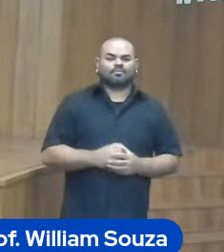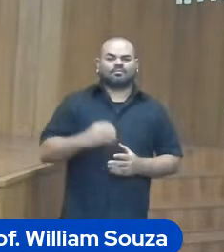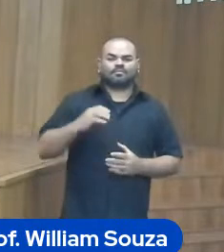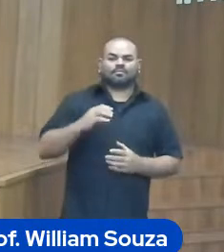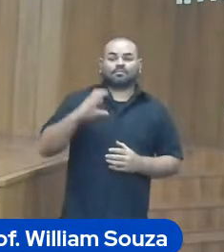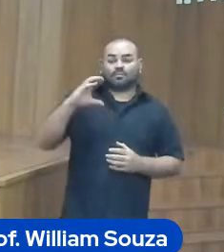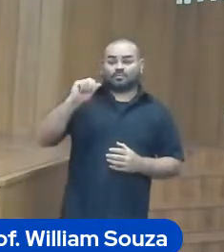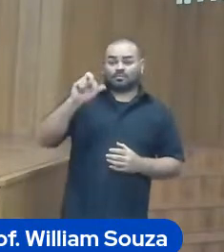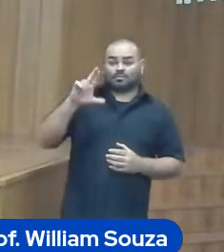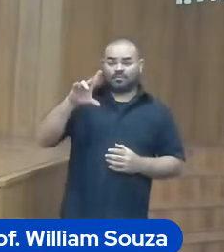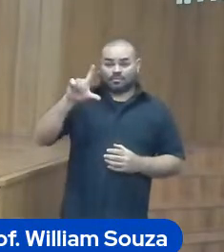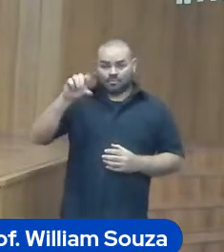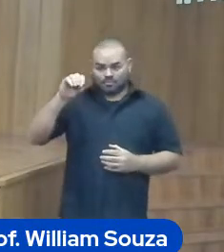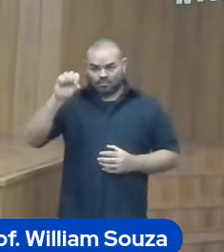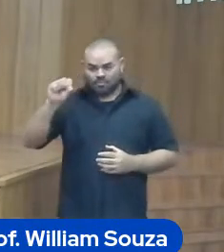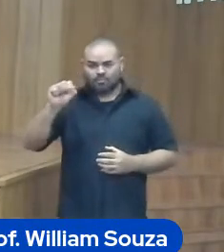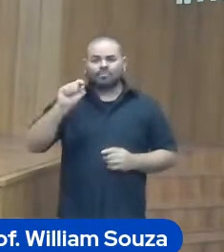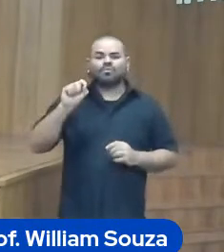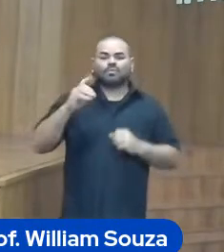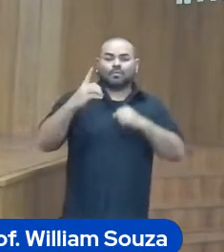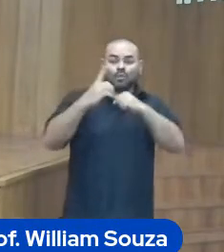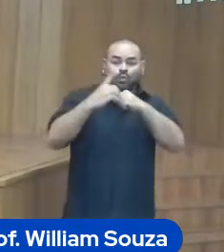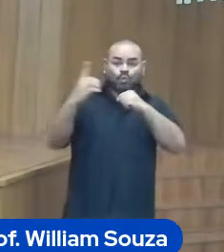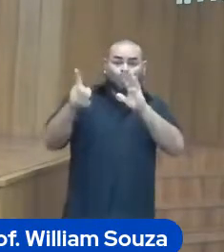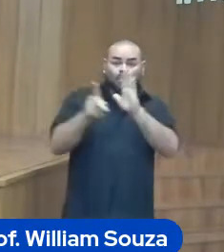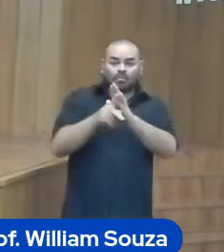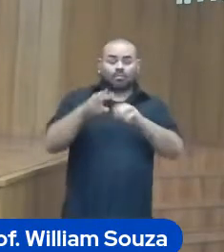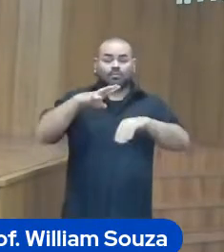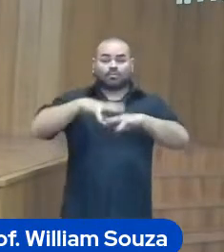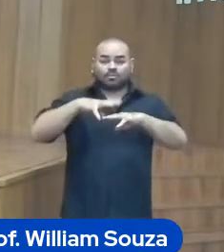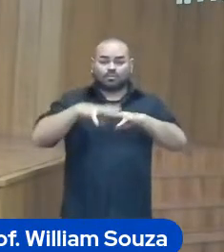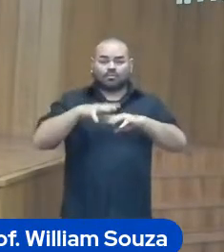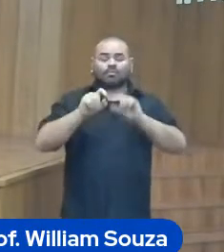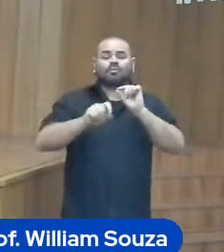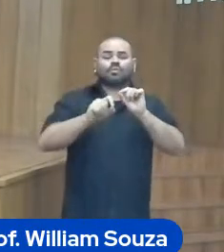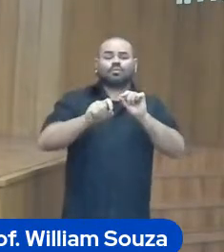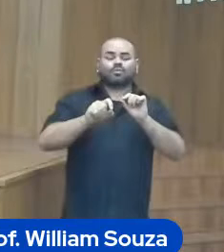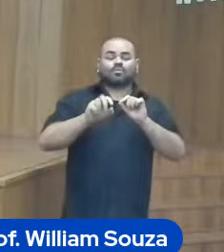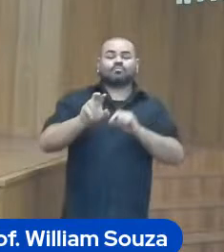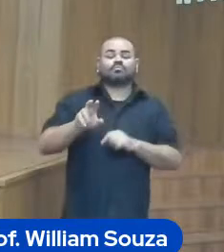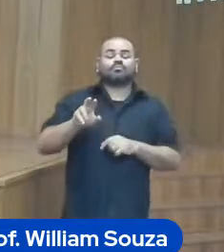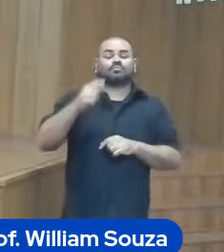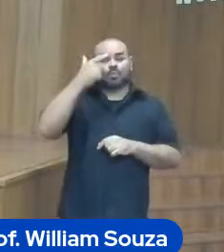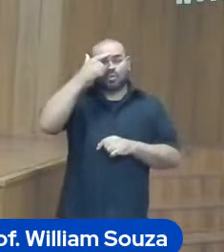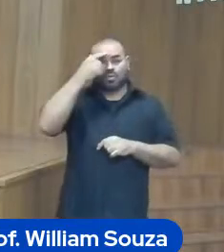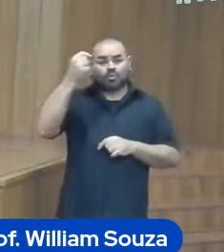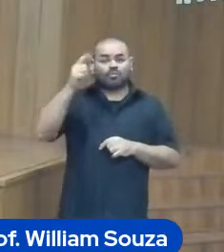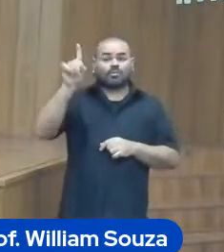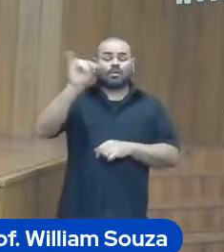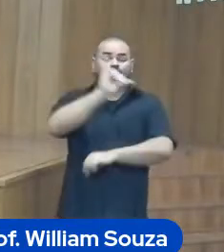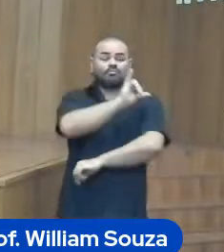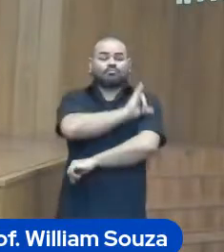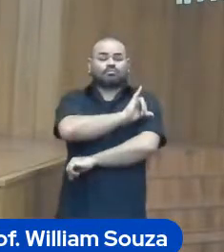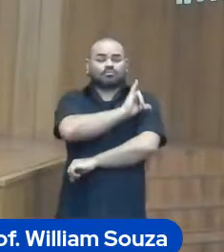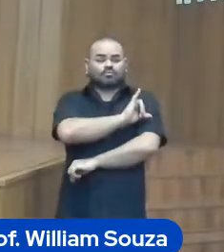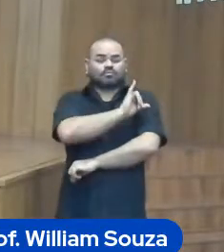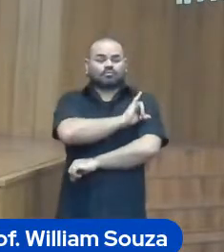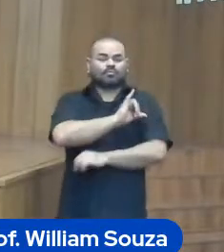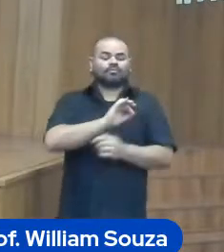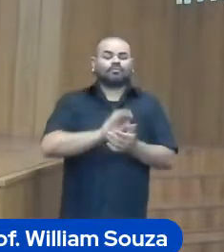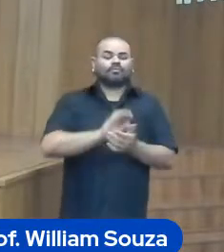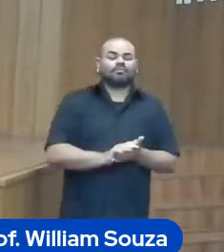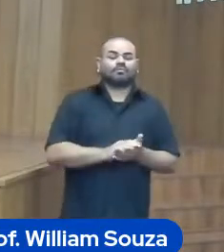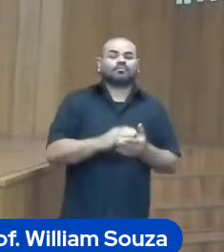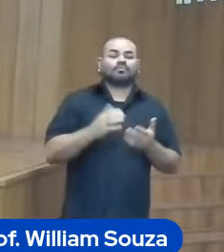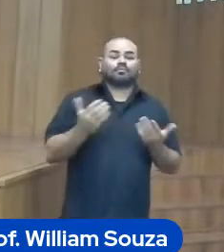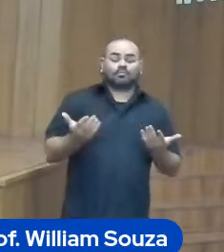Carlos Matias Morgan é doutor em matemática pela Universidade Federal de Rio de Janeiro, mas